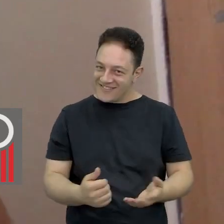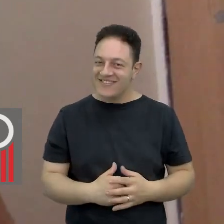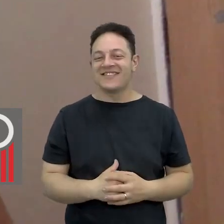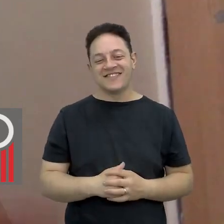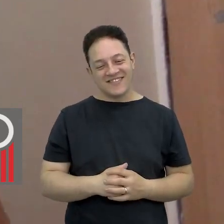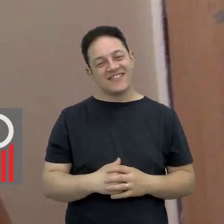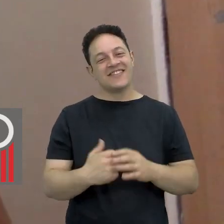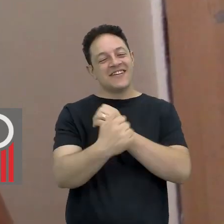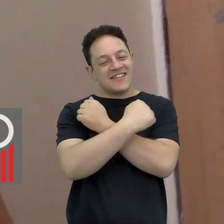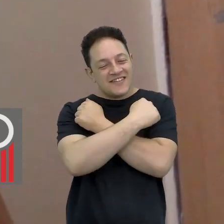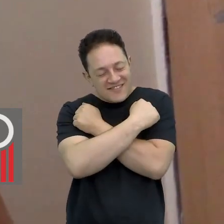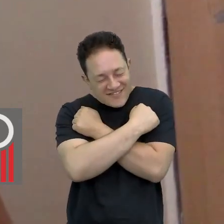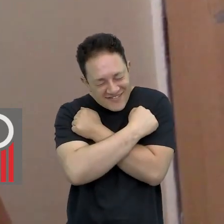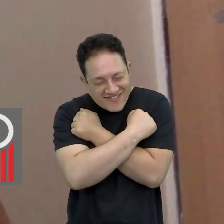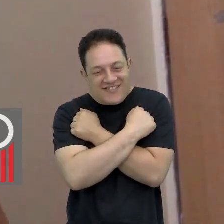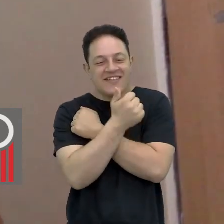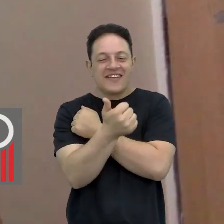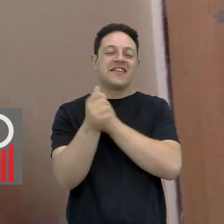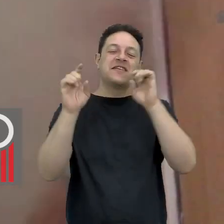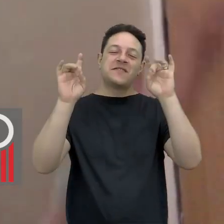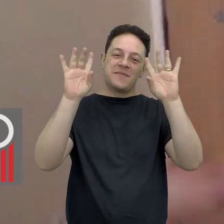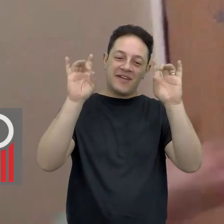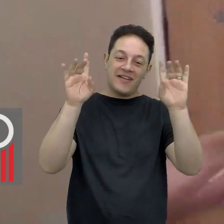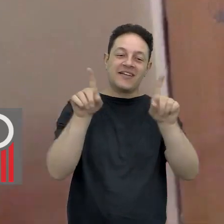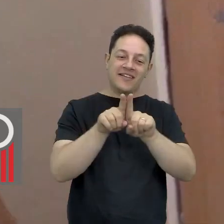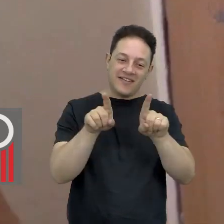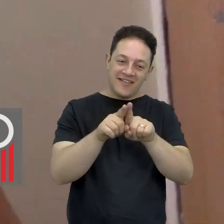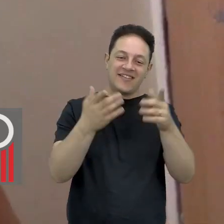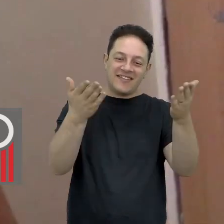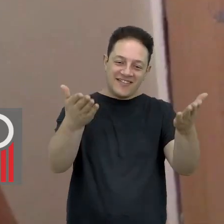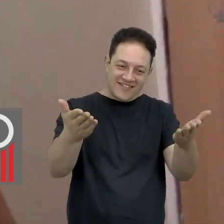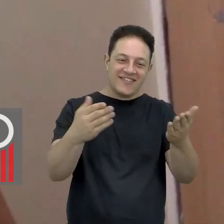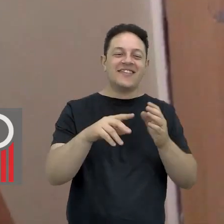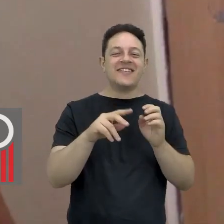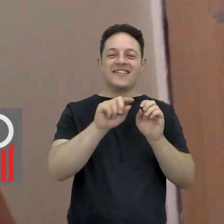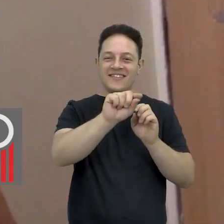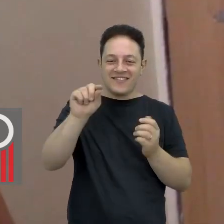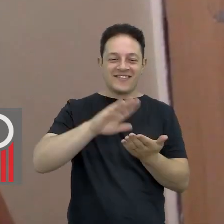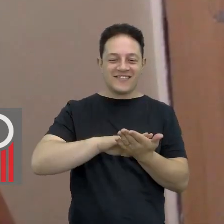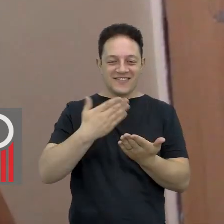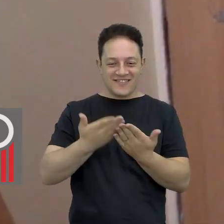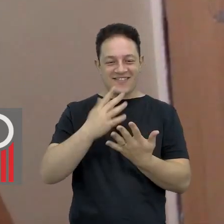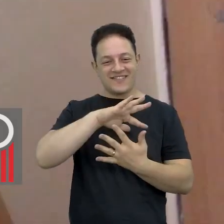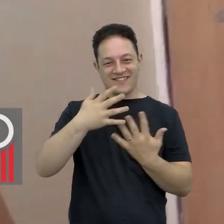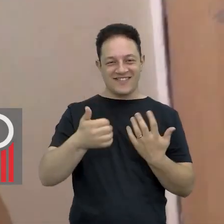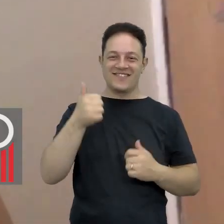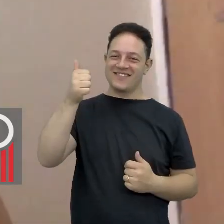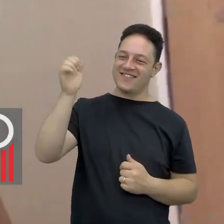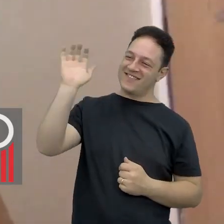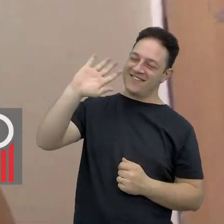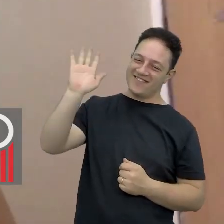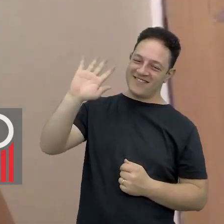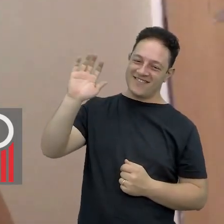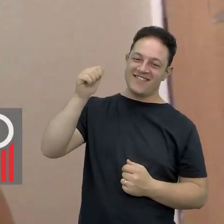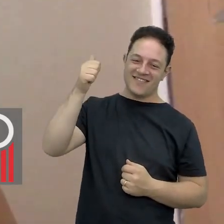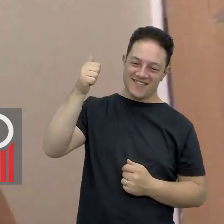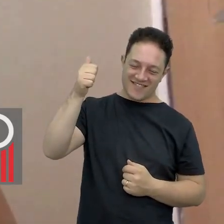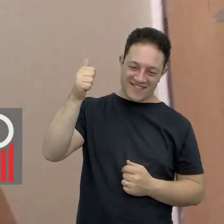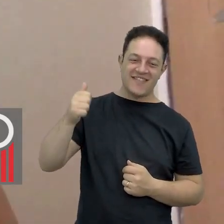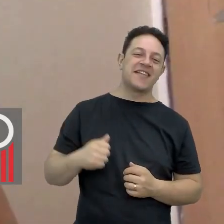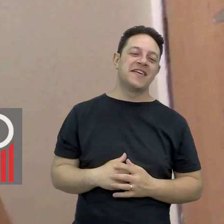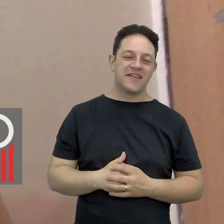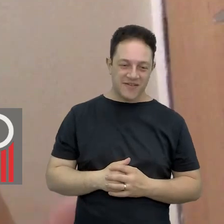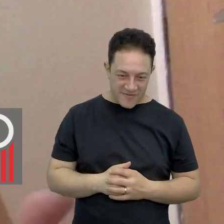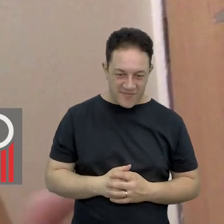Um abraço especial e virtual aí aos intérpretes de Libras que estarão